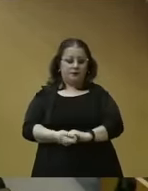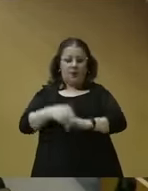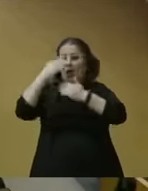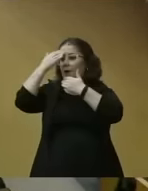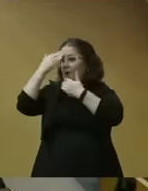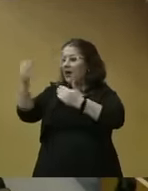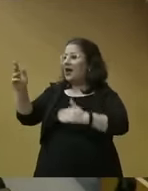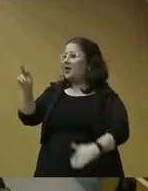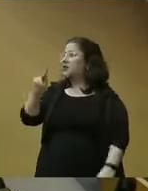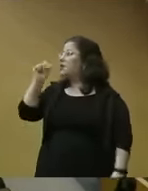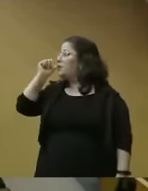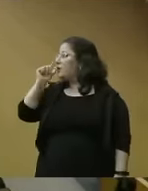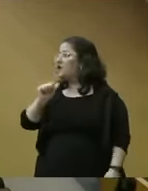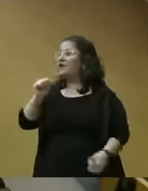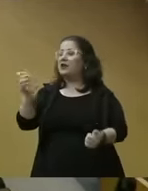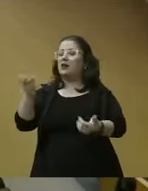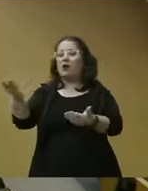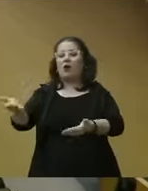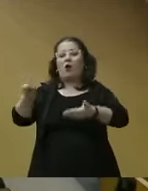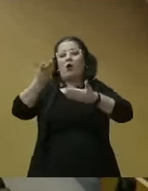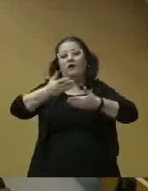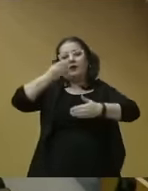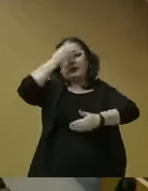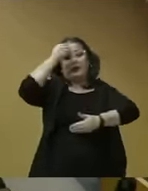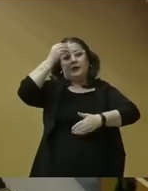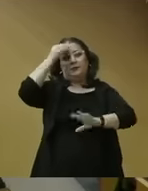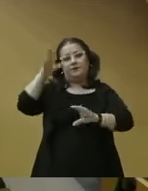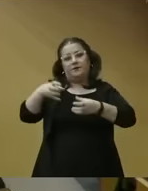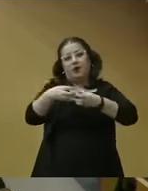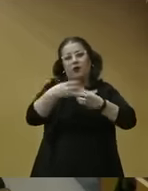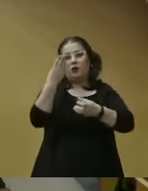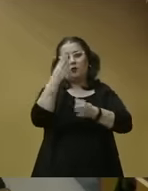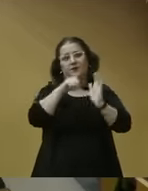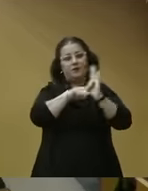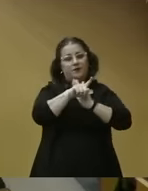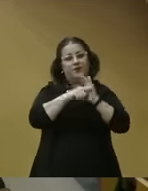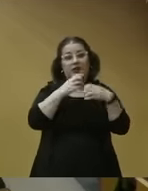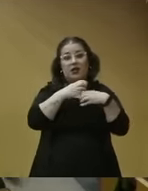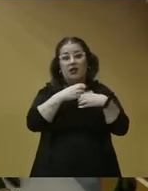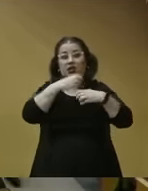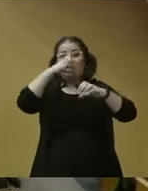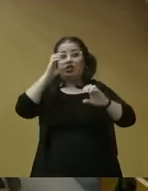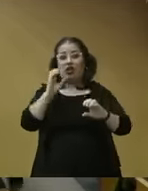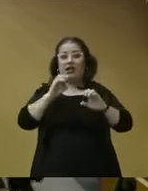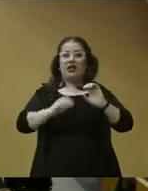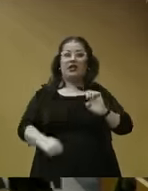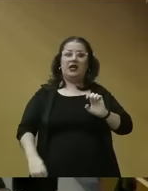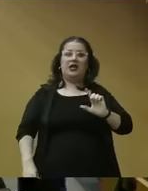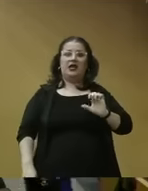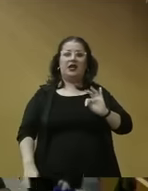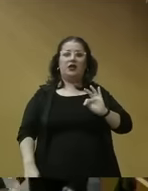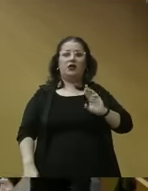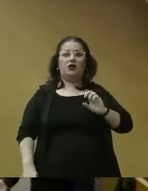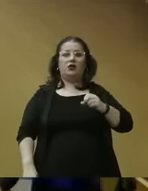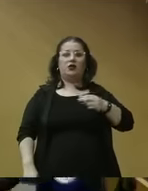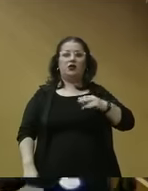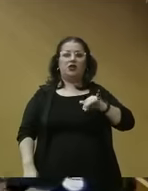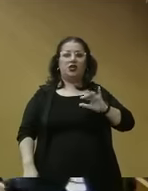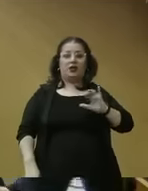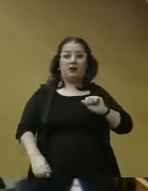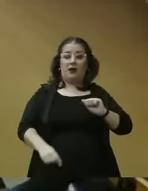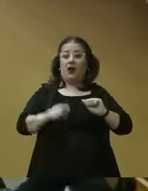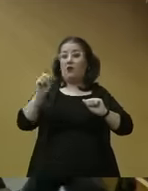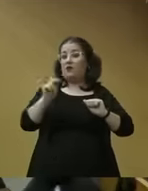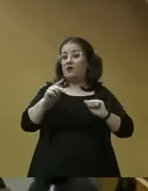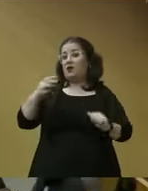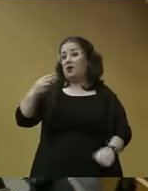Obrigada, professora. Convido o paraninfo da turma de bacharelado em Engenharia Eletrônica, professor Marcelo Lemos